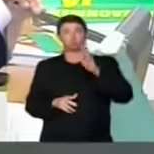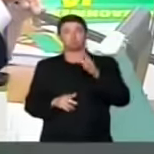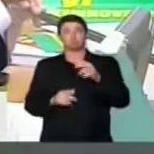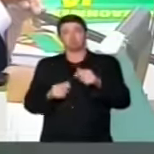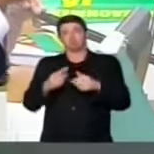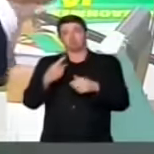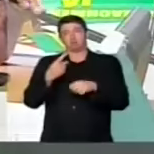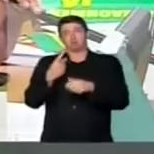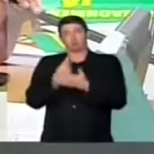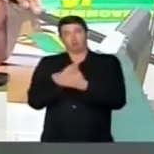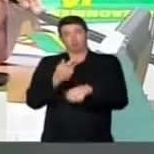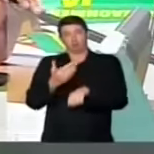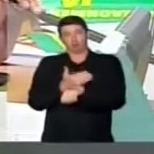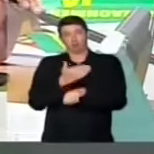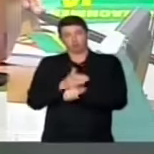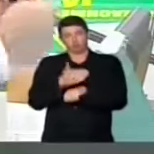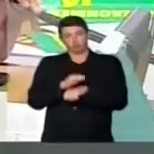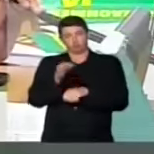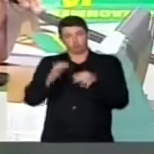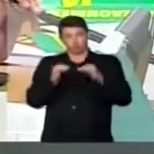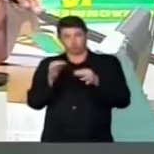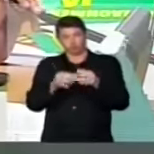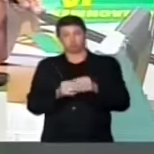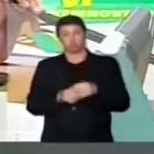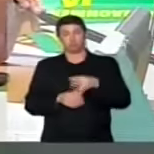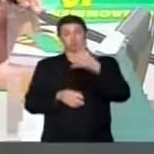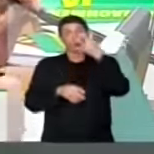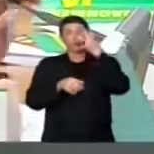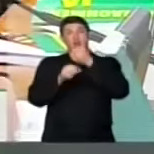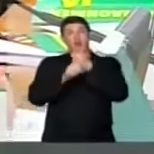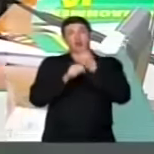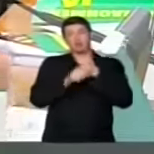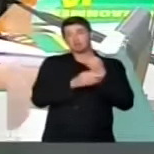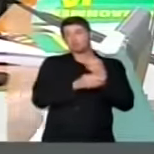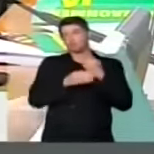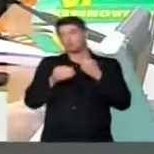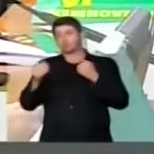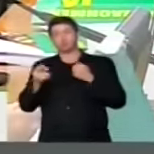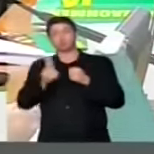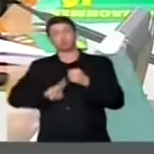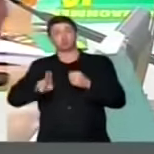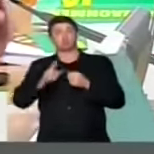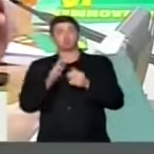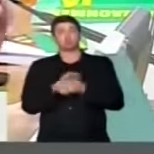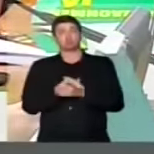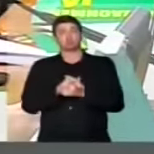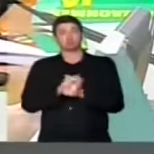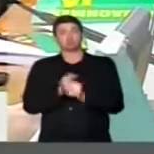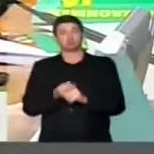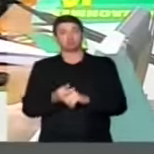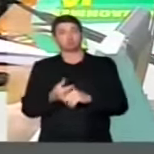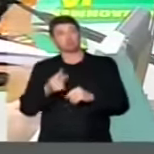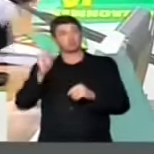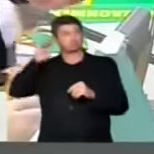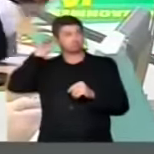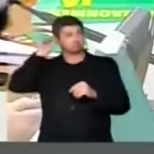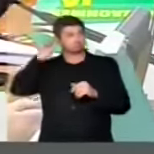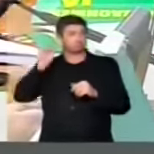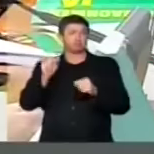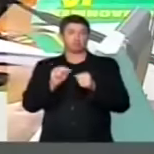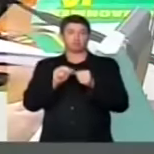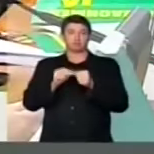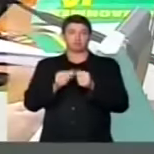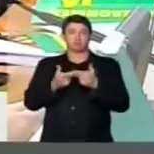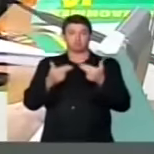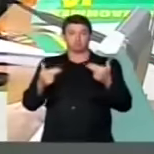inadimplência momentânea. Por 3 vezes, ao longo de 4 anos, os dois se valeram por 3 vezes de uma operação, em